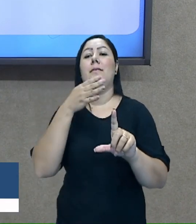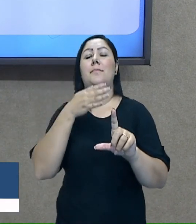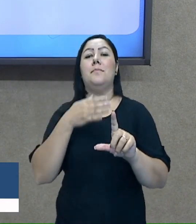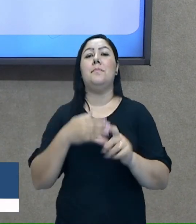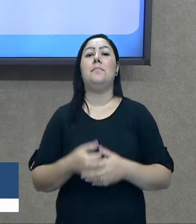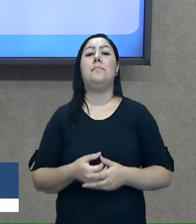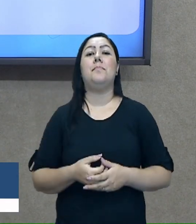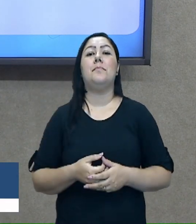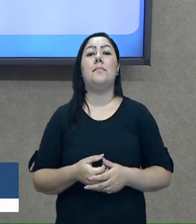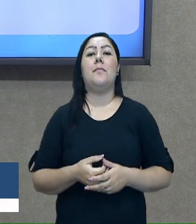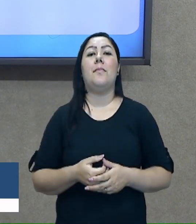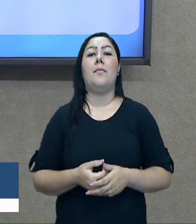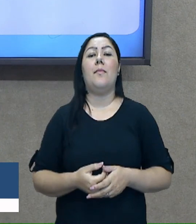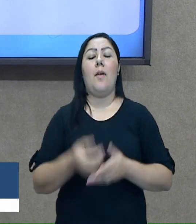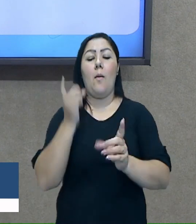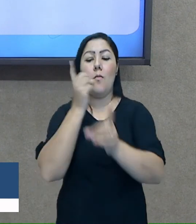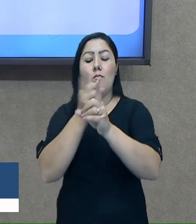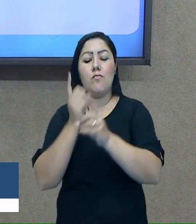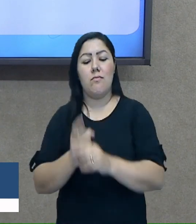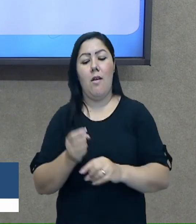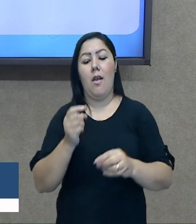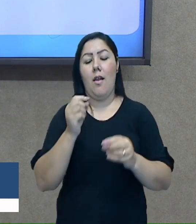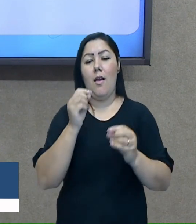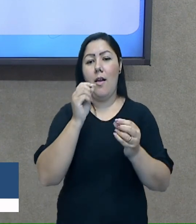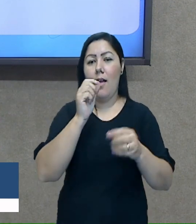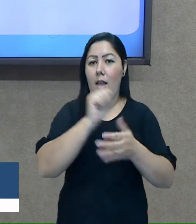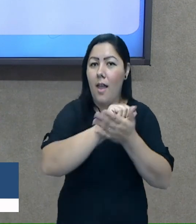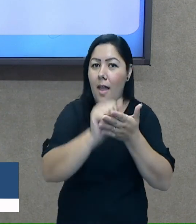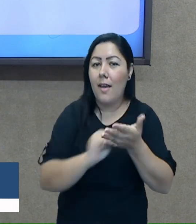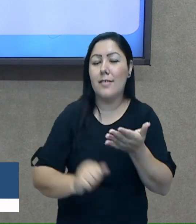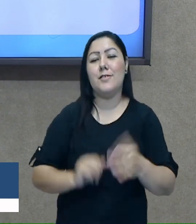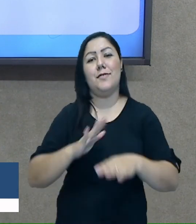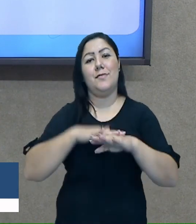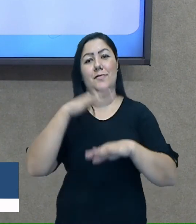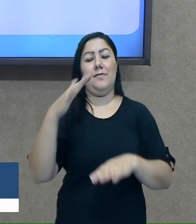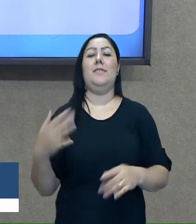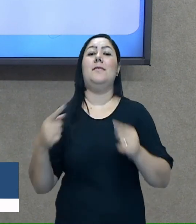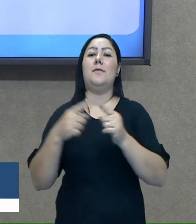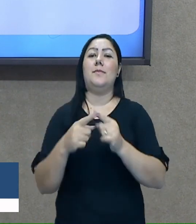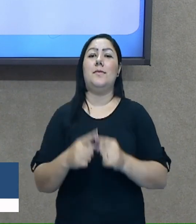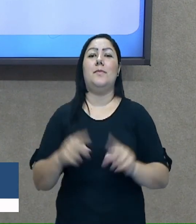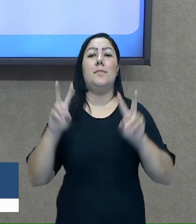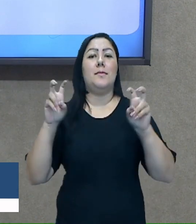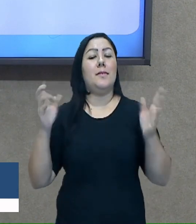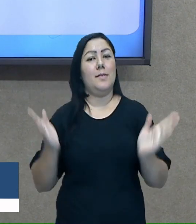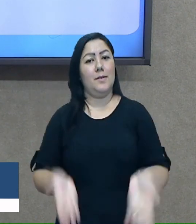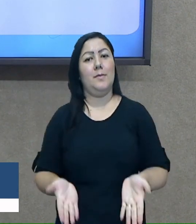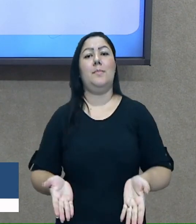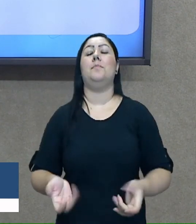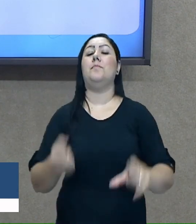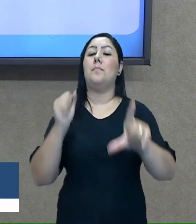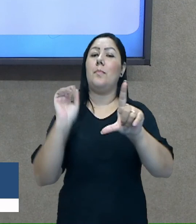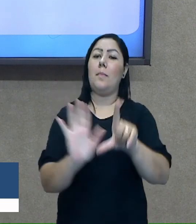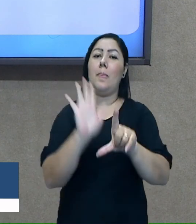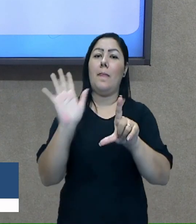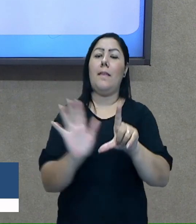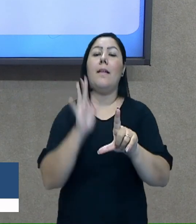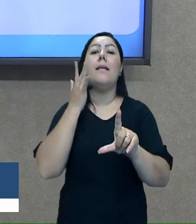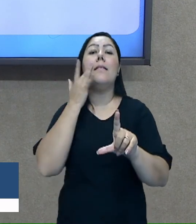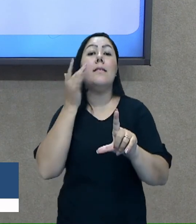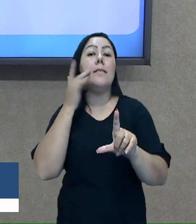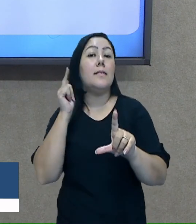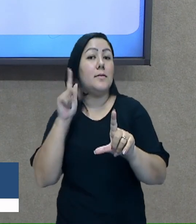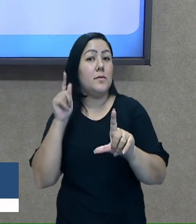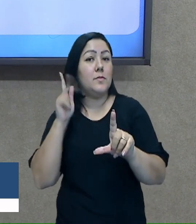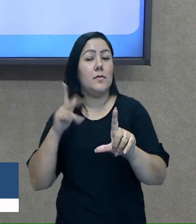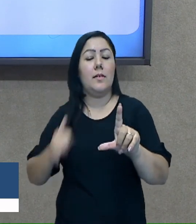smedgv.com/aluno, que lá vocês encontrarão mais atividades relacionadas ao tema de hoje. E para acessar nossas atividades na plataforma